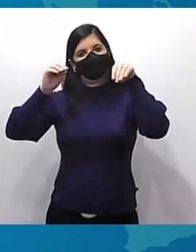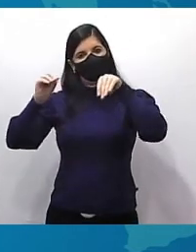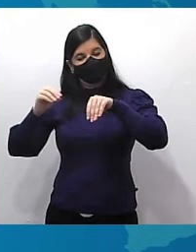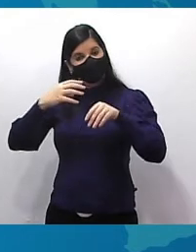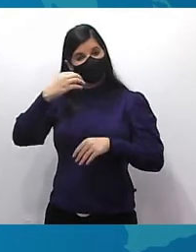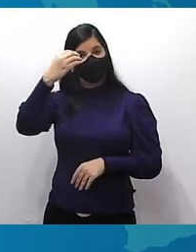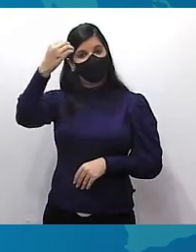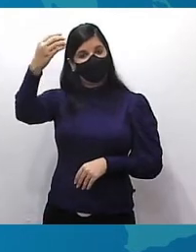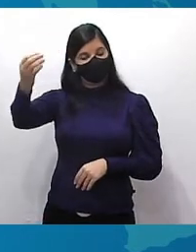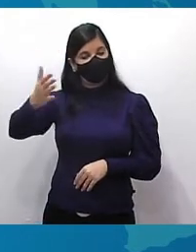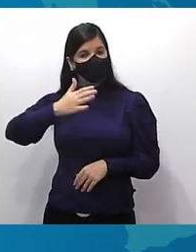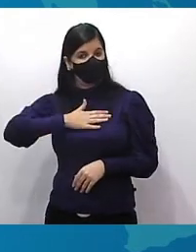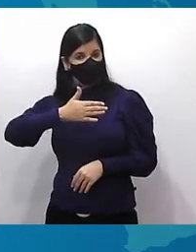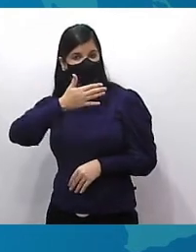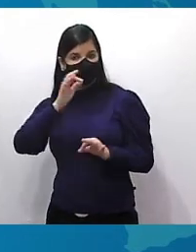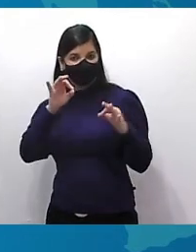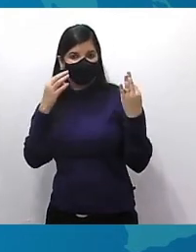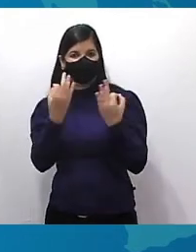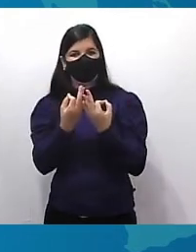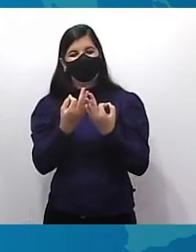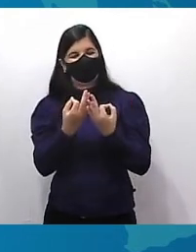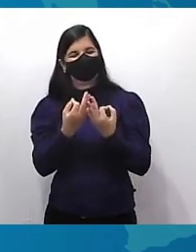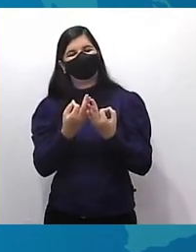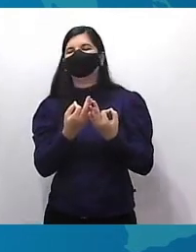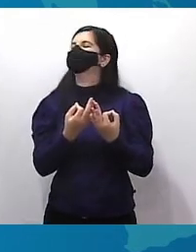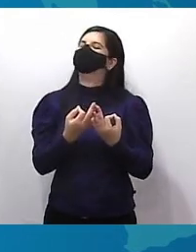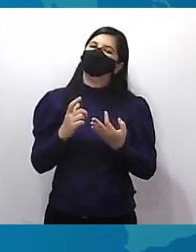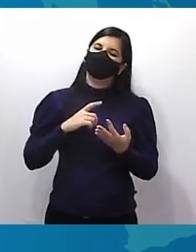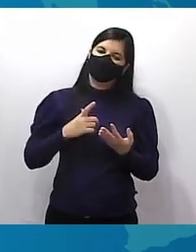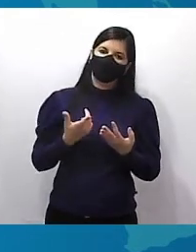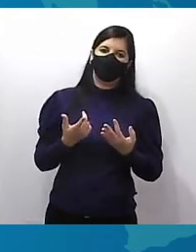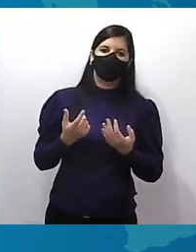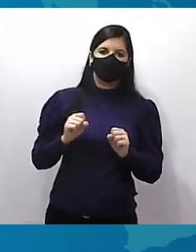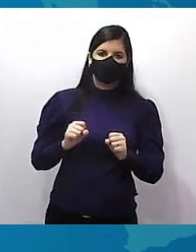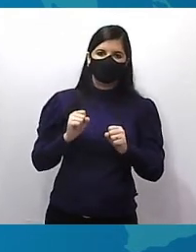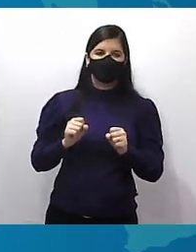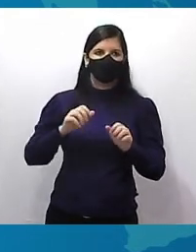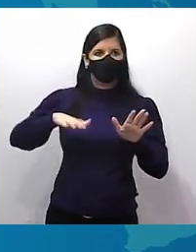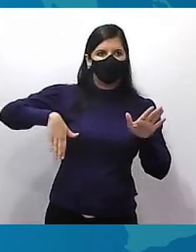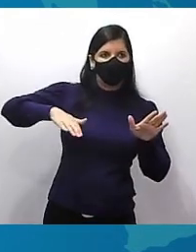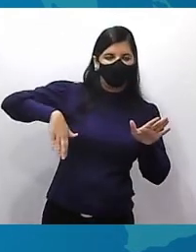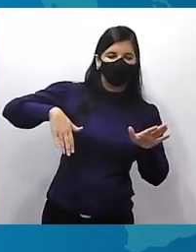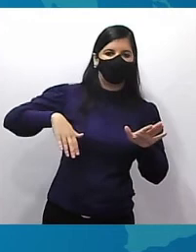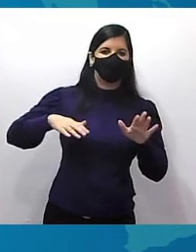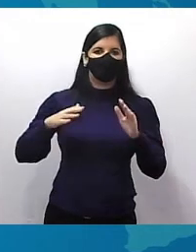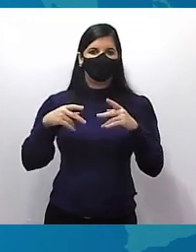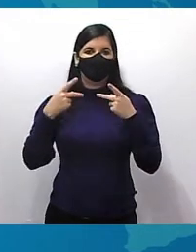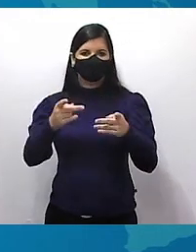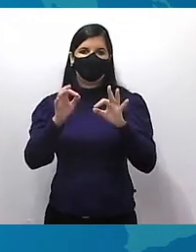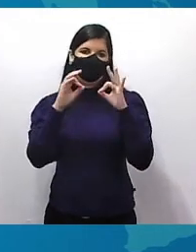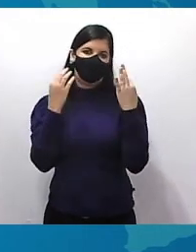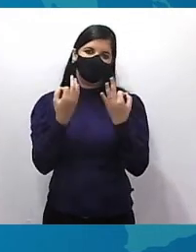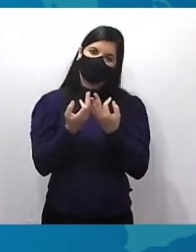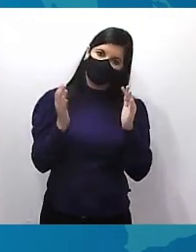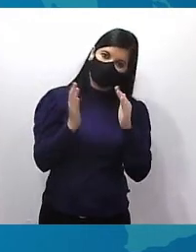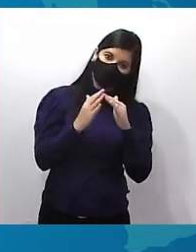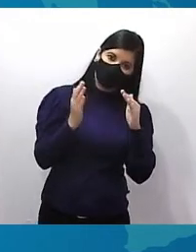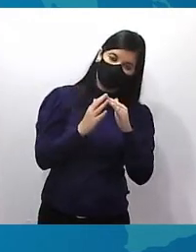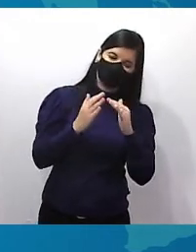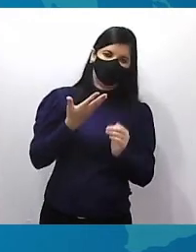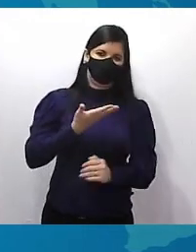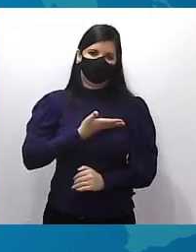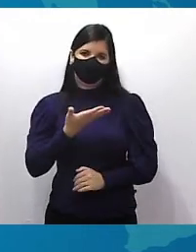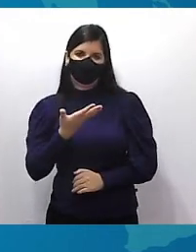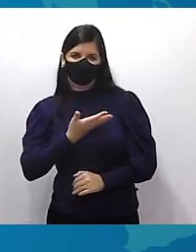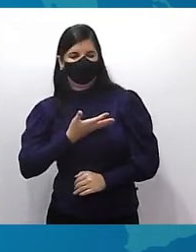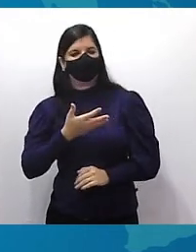vou viajar com os meus parentes, os meus familiares. Então pode ser para uma praia, para casa de alguém, para casa de um amigo. Então você pode